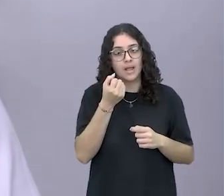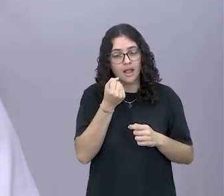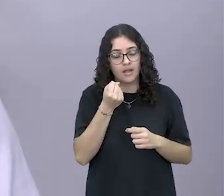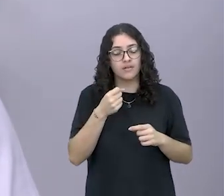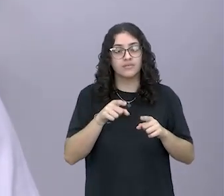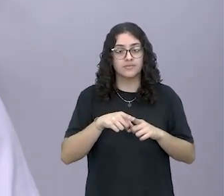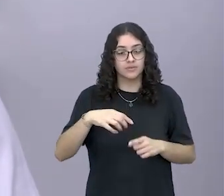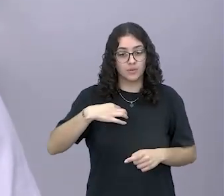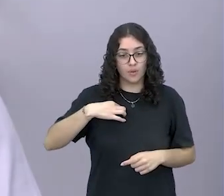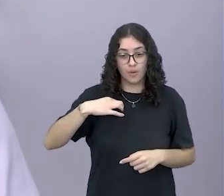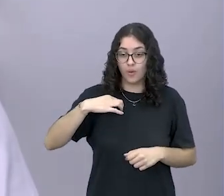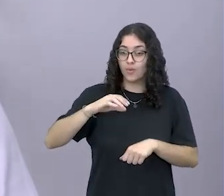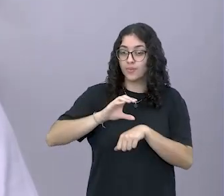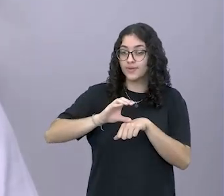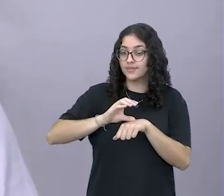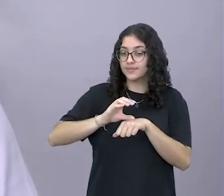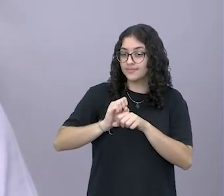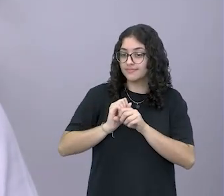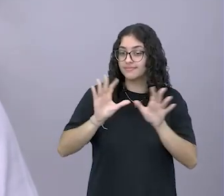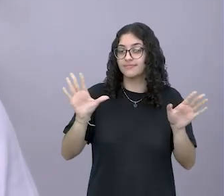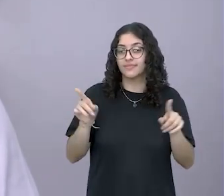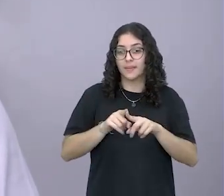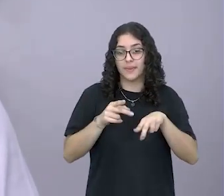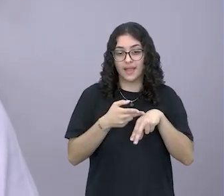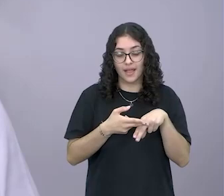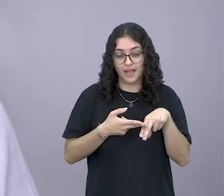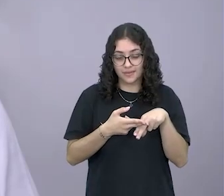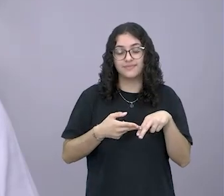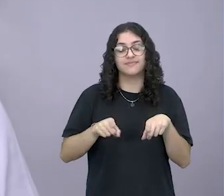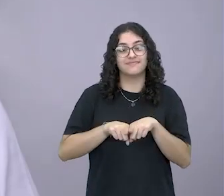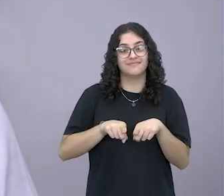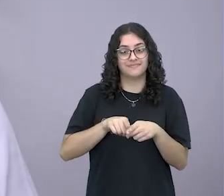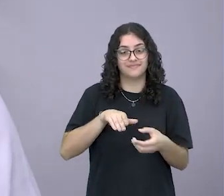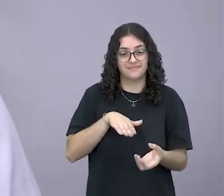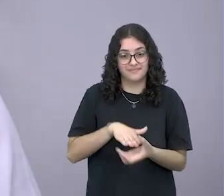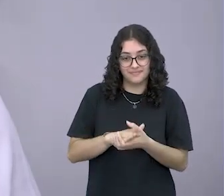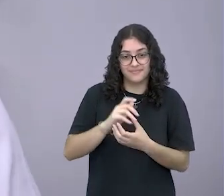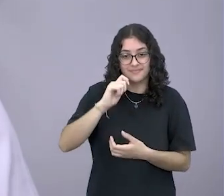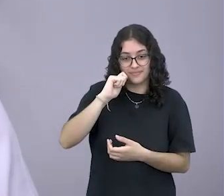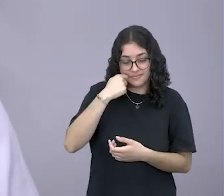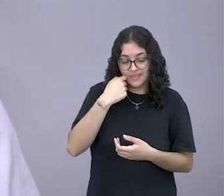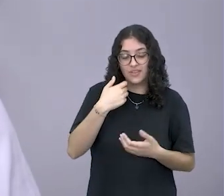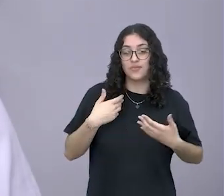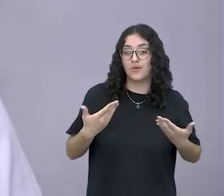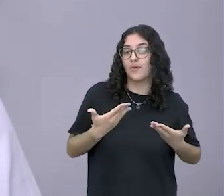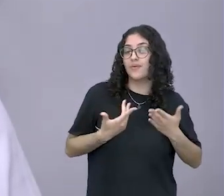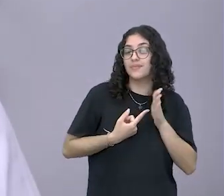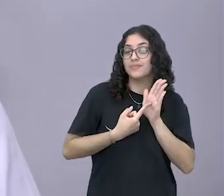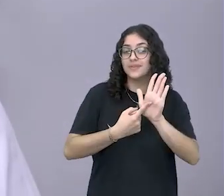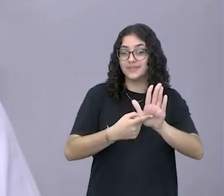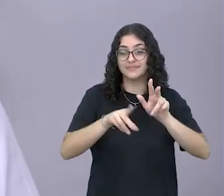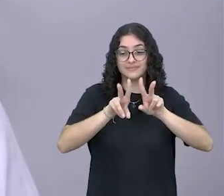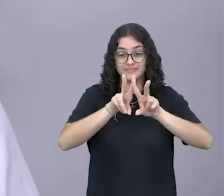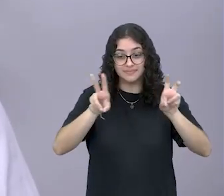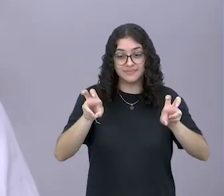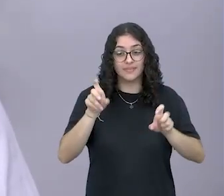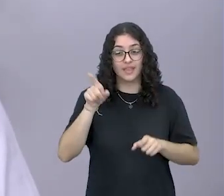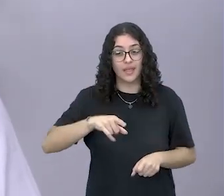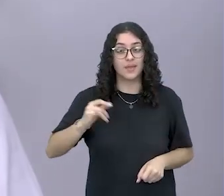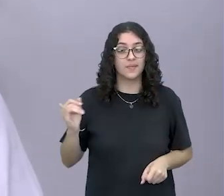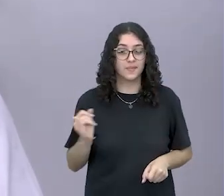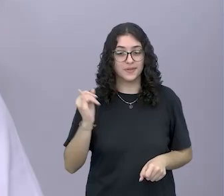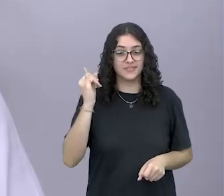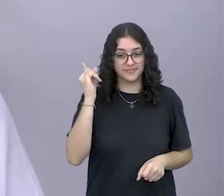camisa num tom cinza claro, uma calça jeans e um par de tênis preto. Farei a apresentação dessa temática muito